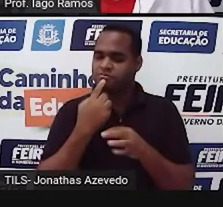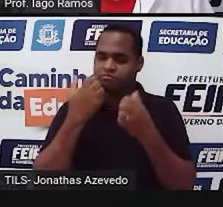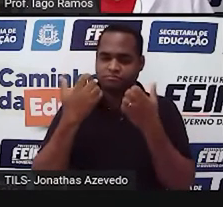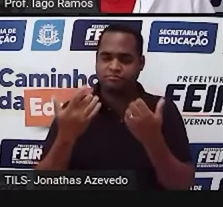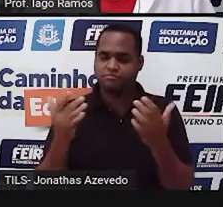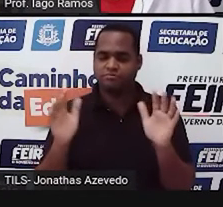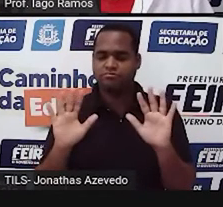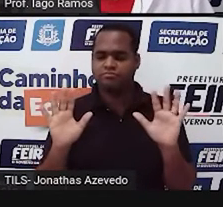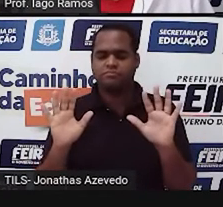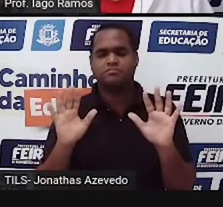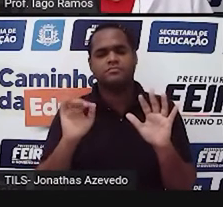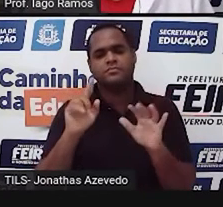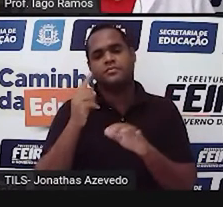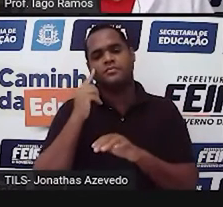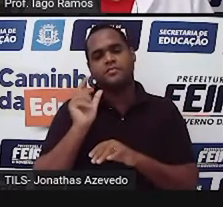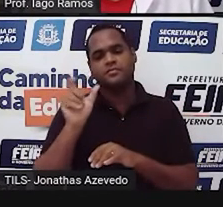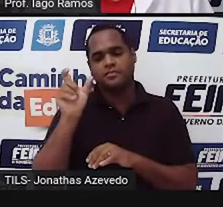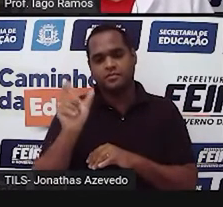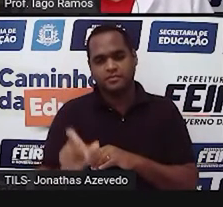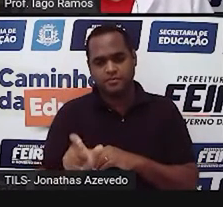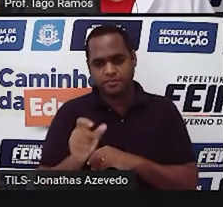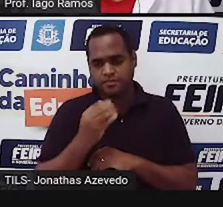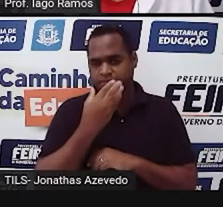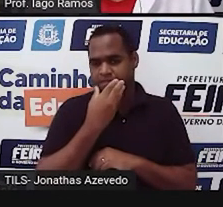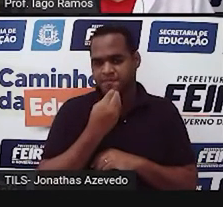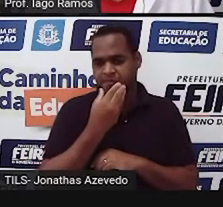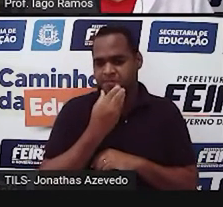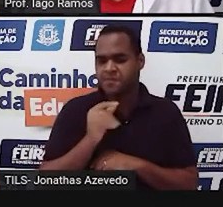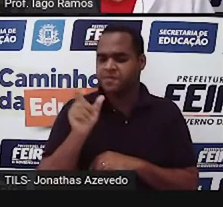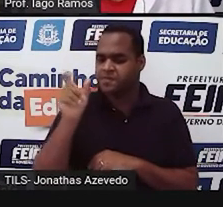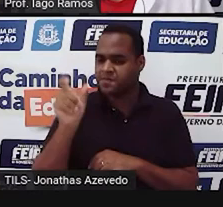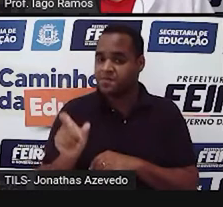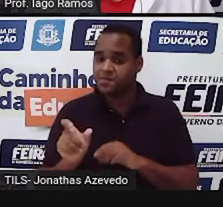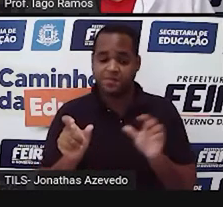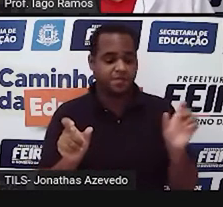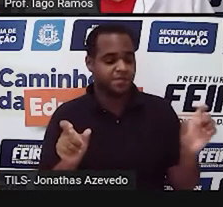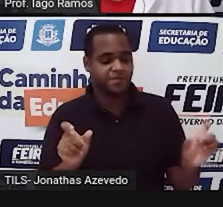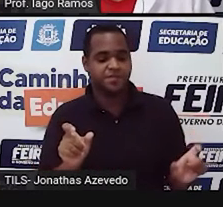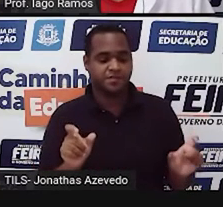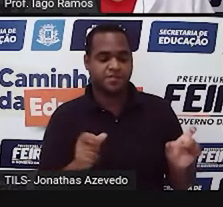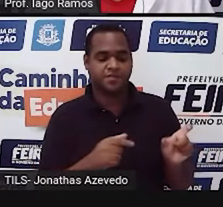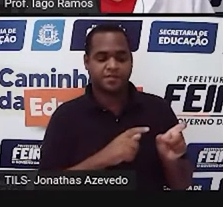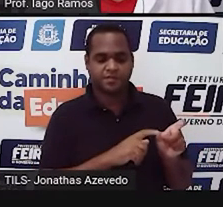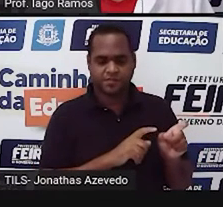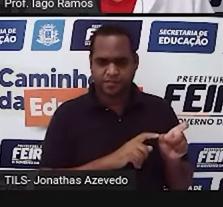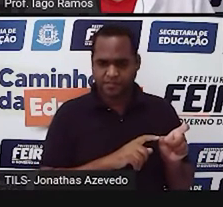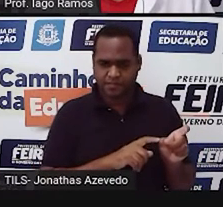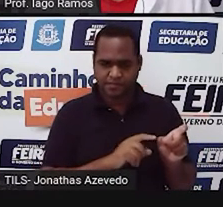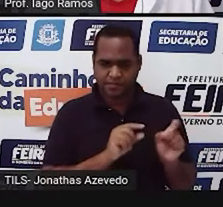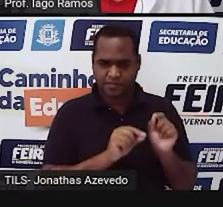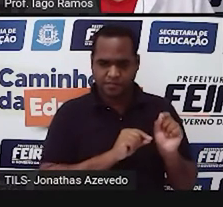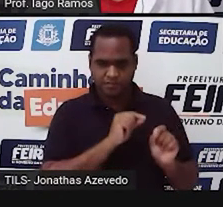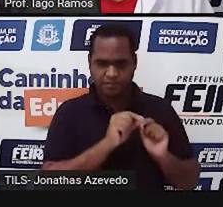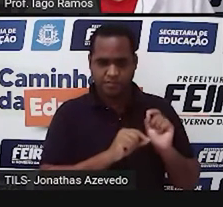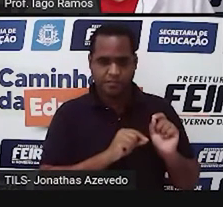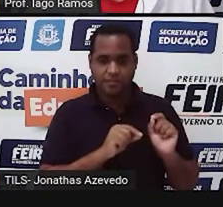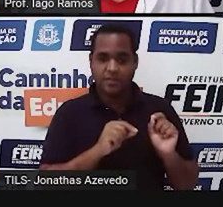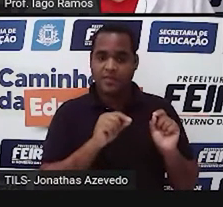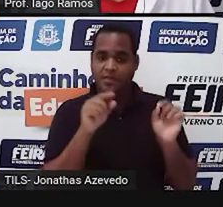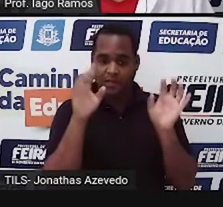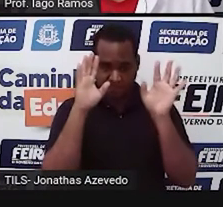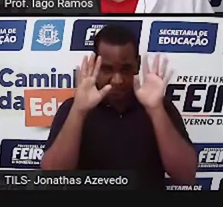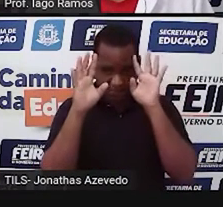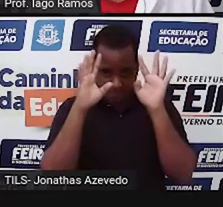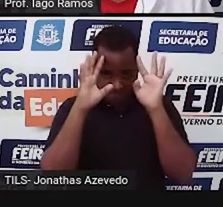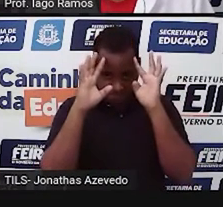falar e os seres humanos a gente para locaria né na categoria E dos seres